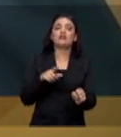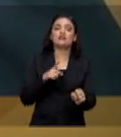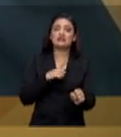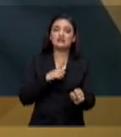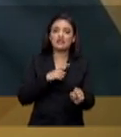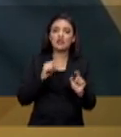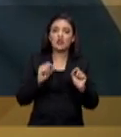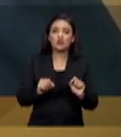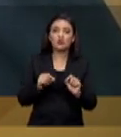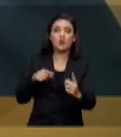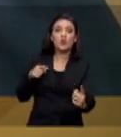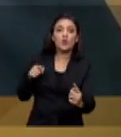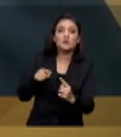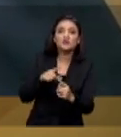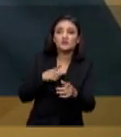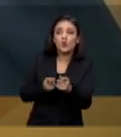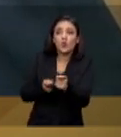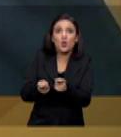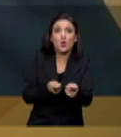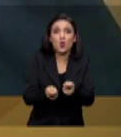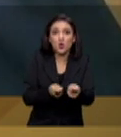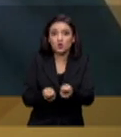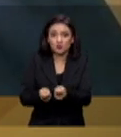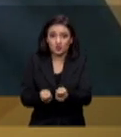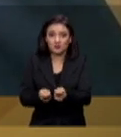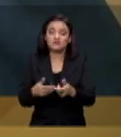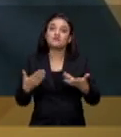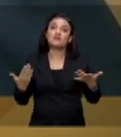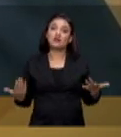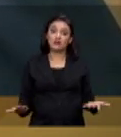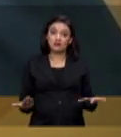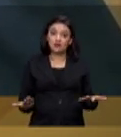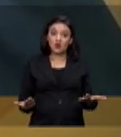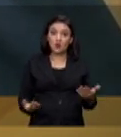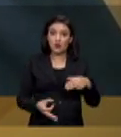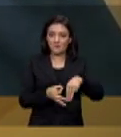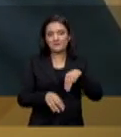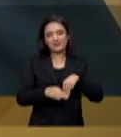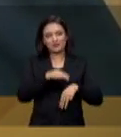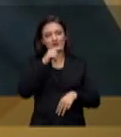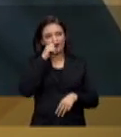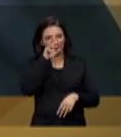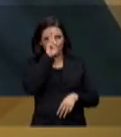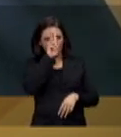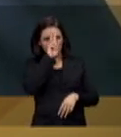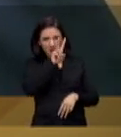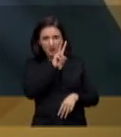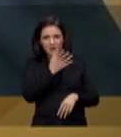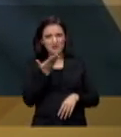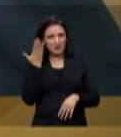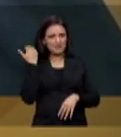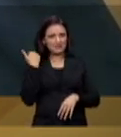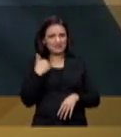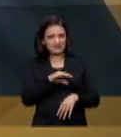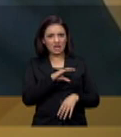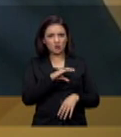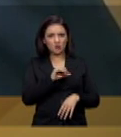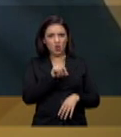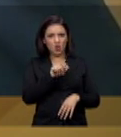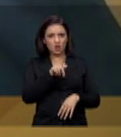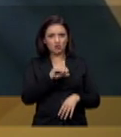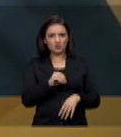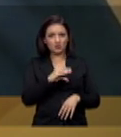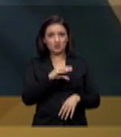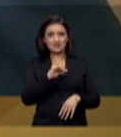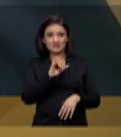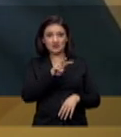se dirige a uma pretensão de controle. Ministro Fachin, o senhor deve se lembrar do velho Código Civil com o pátrio poder, a condição com que